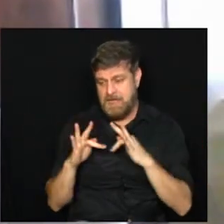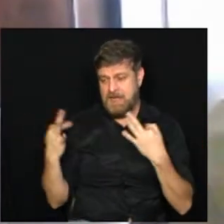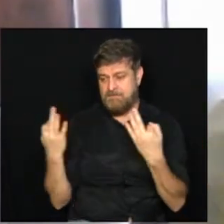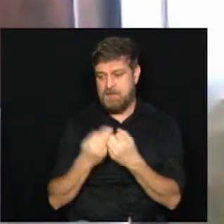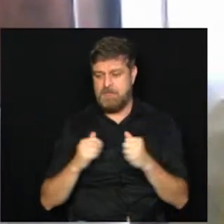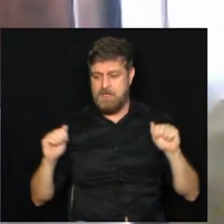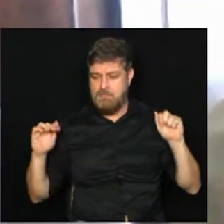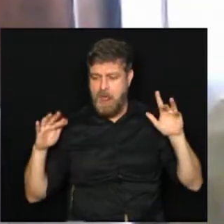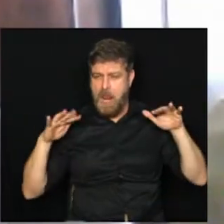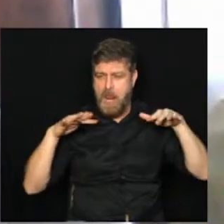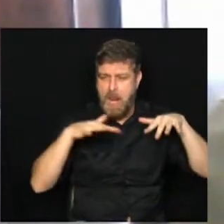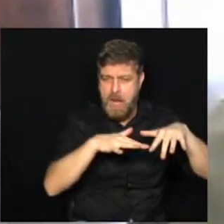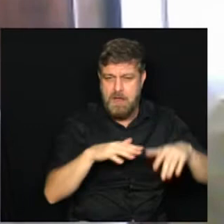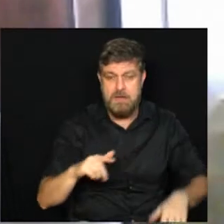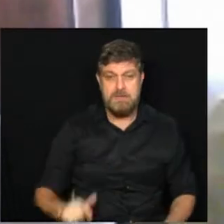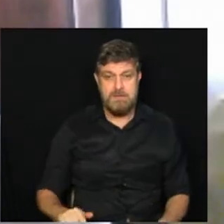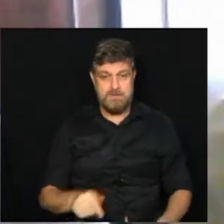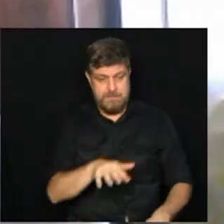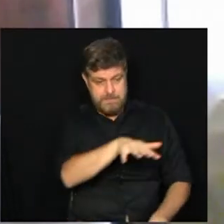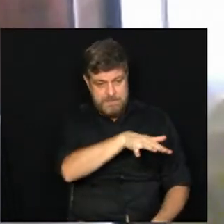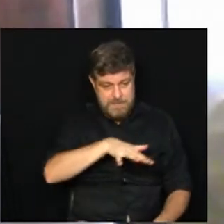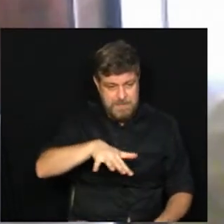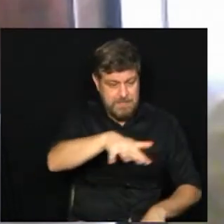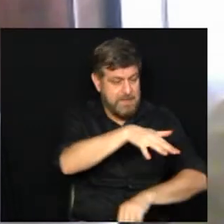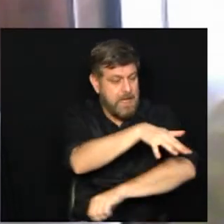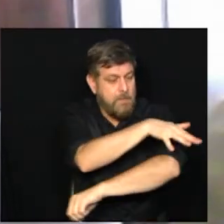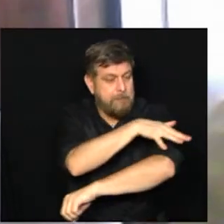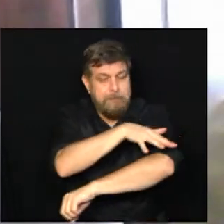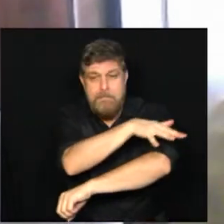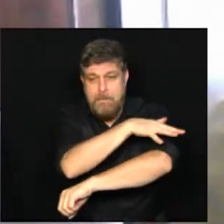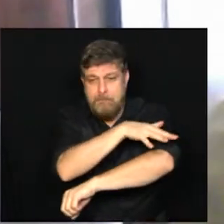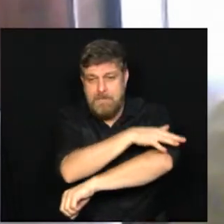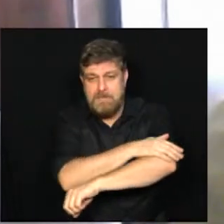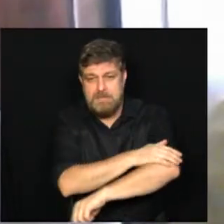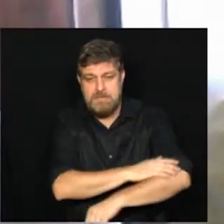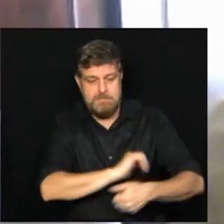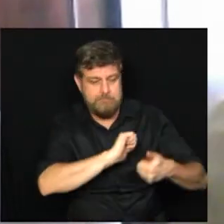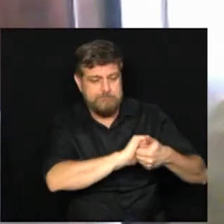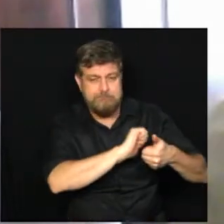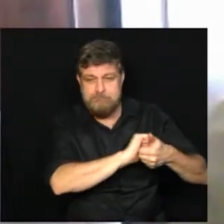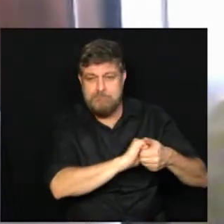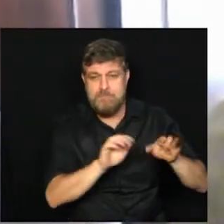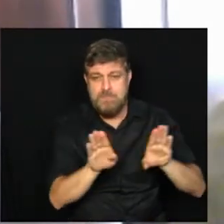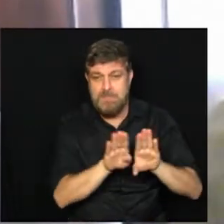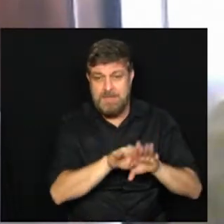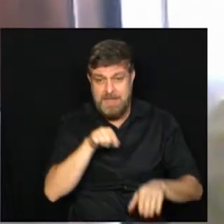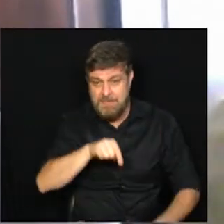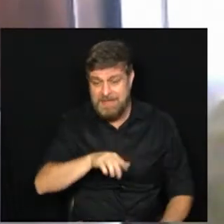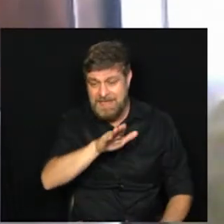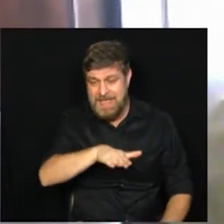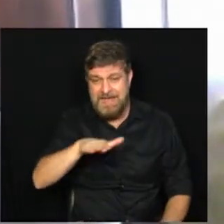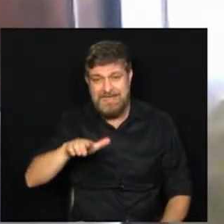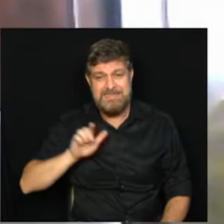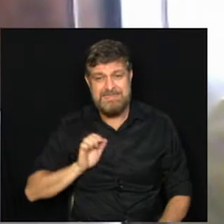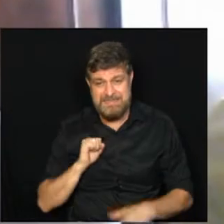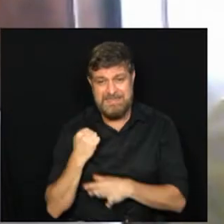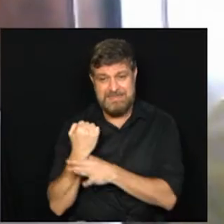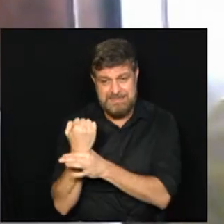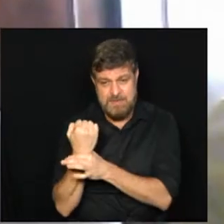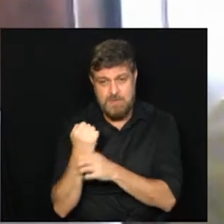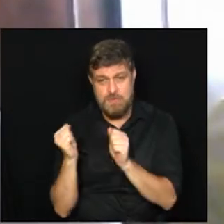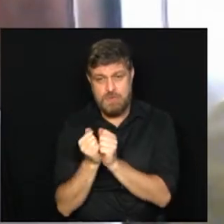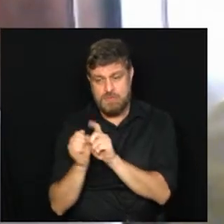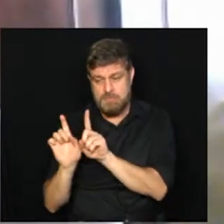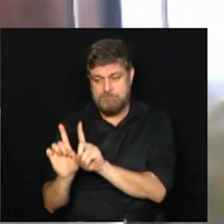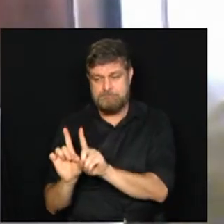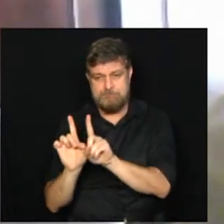famílias, qualificação de praças ali do entorno e de percursos seguros para as crianças e seus cuidadores chegarem